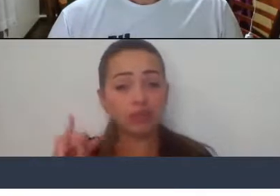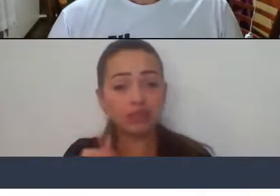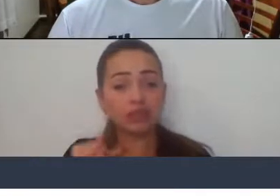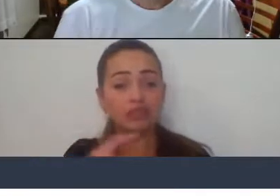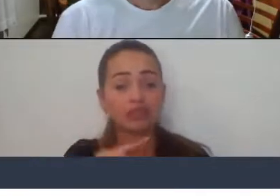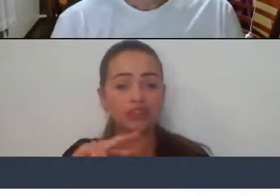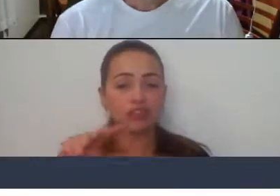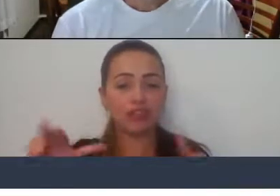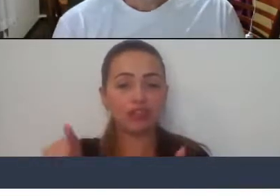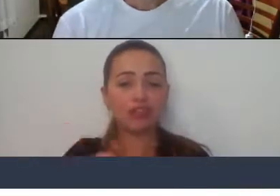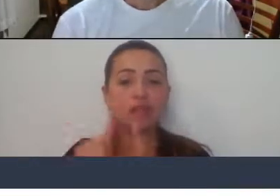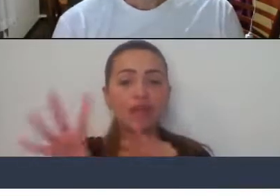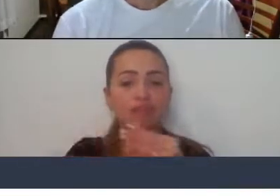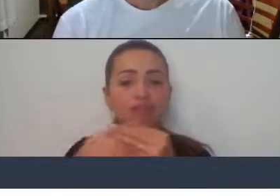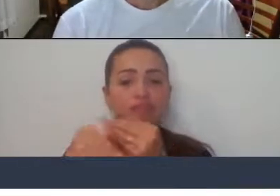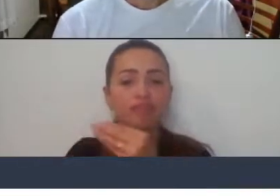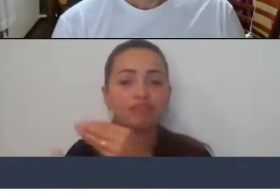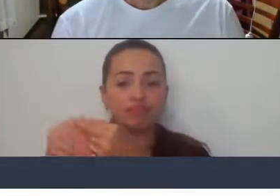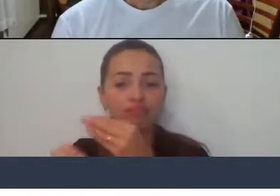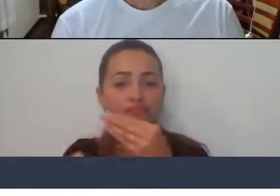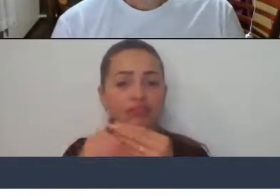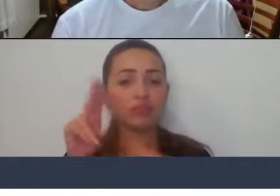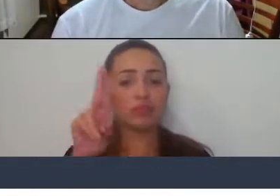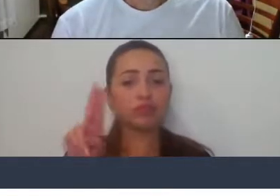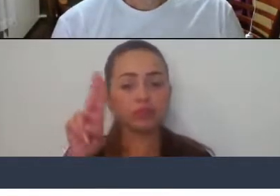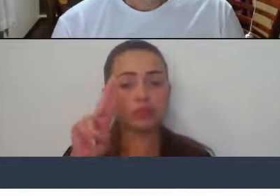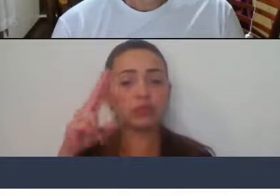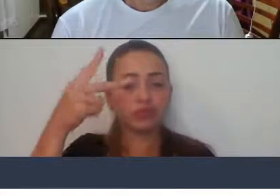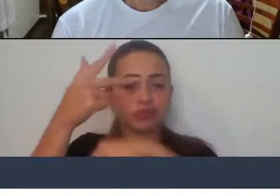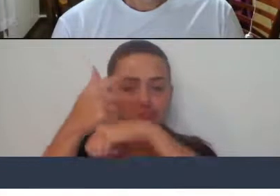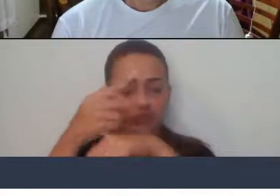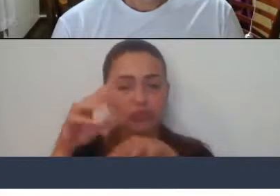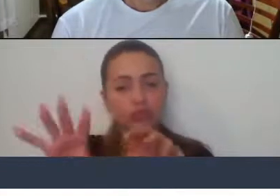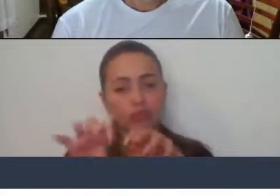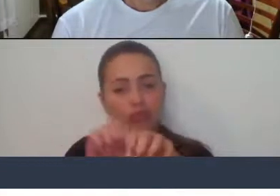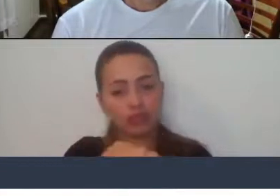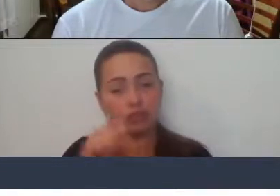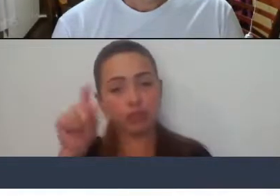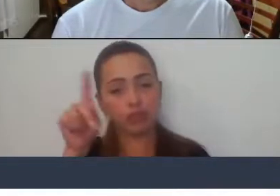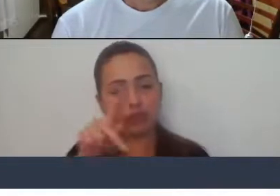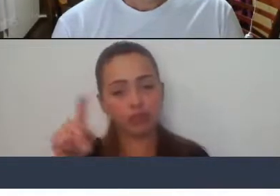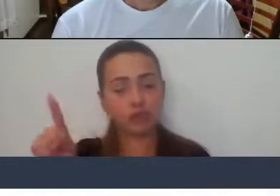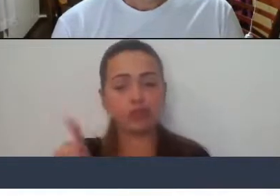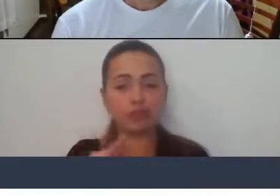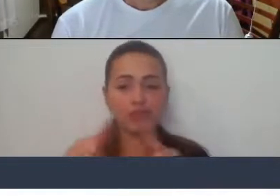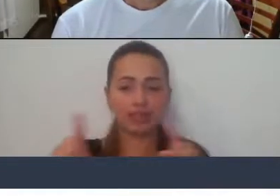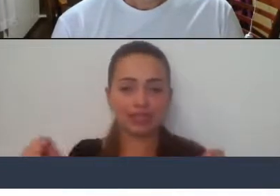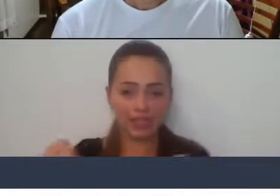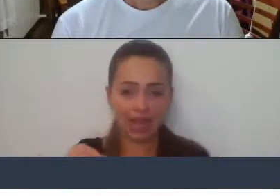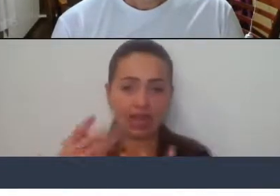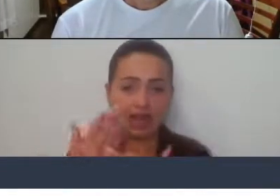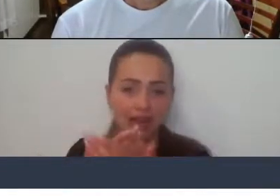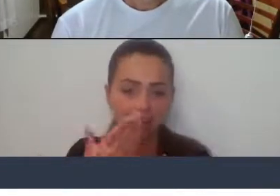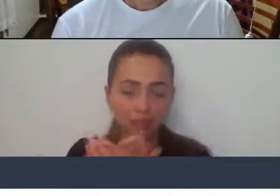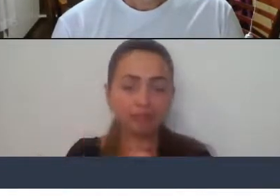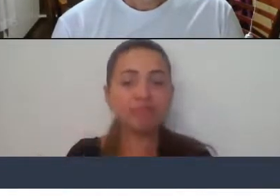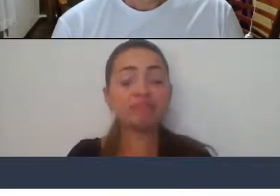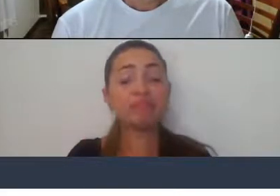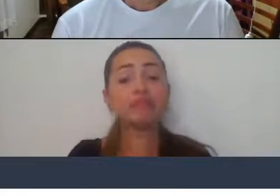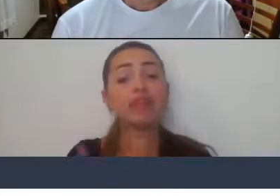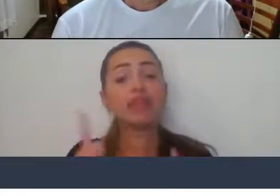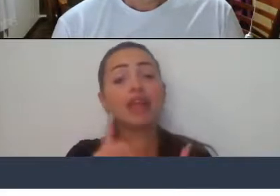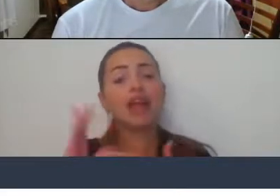porém complementares em relação ao uso do vídeo, tanto na formação do professor quanto em sala de aula. E aí a gente tem